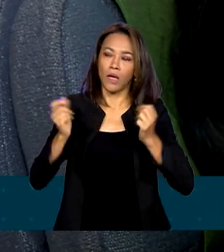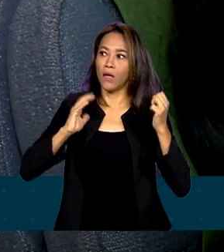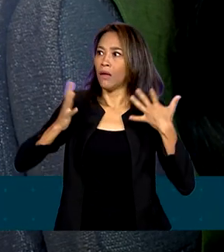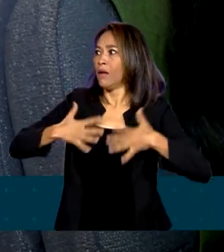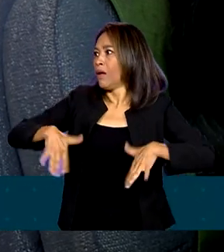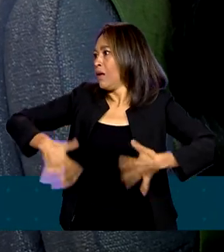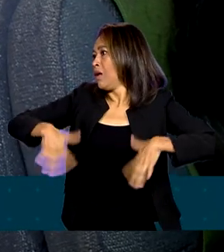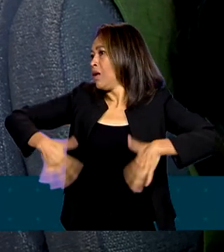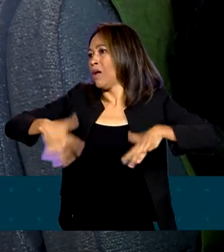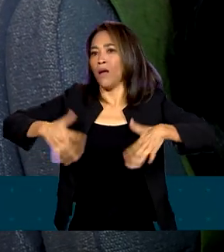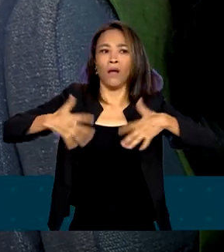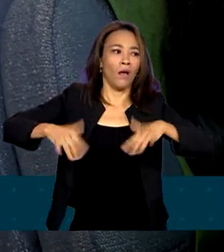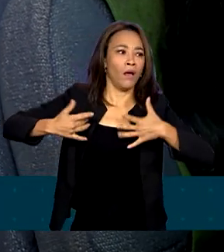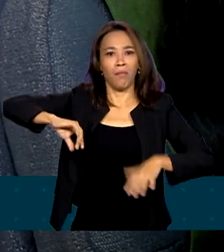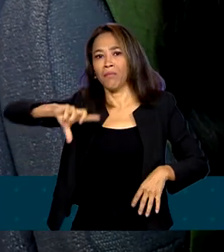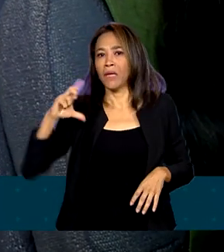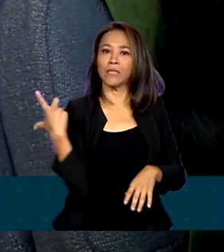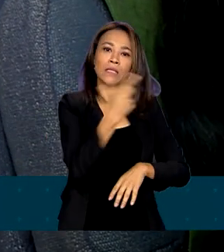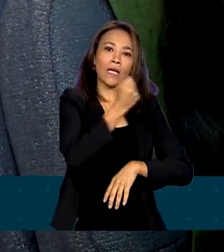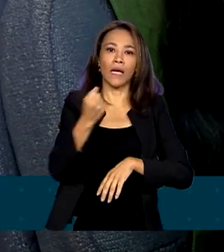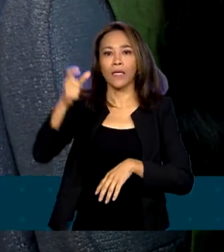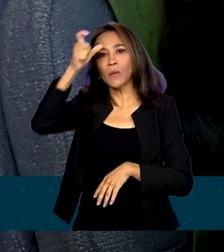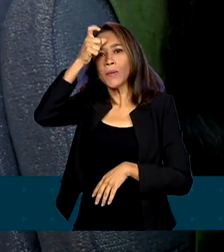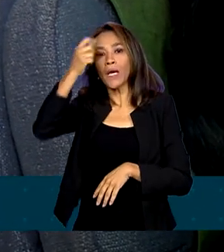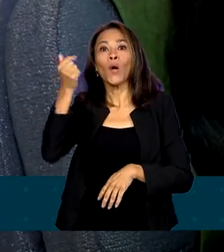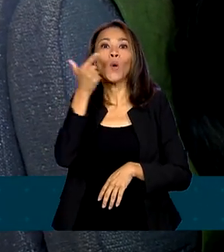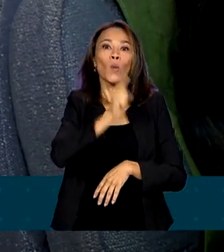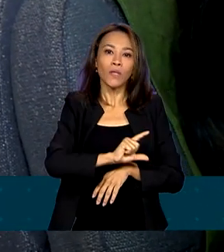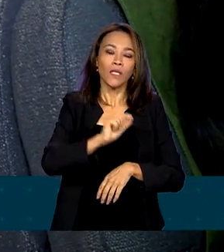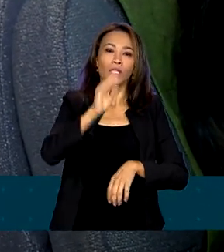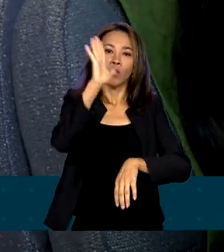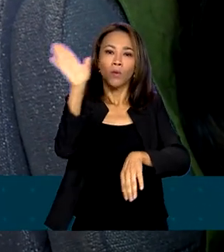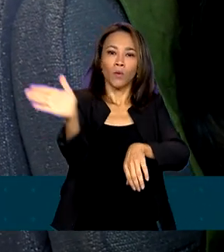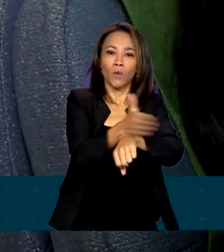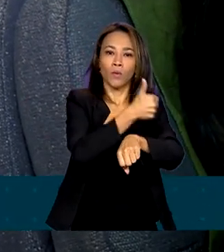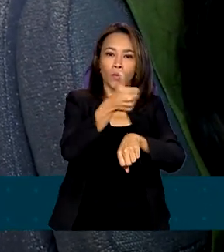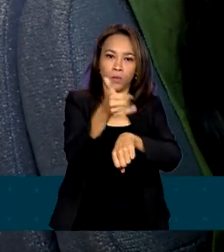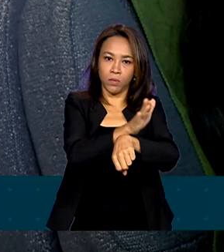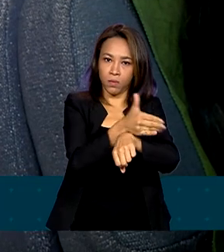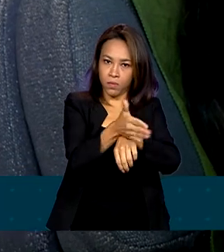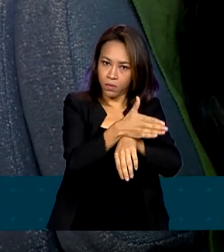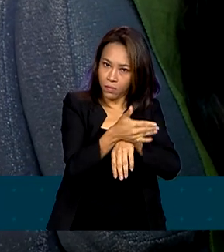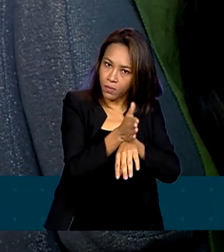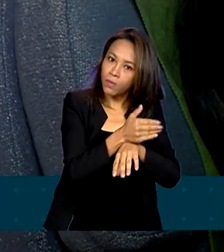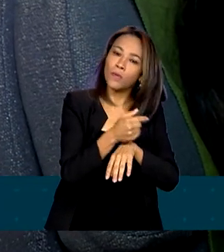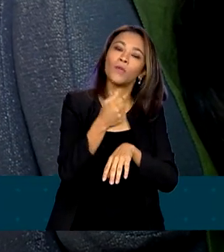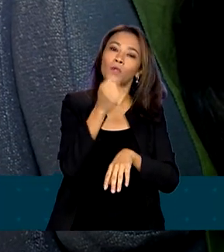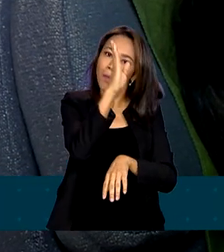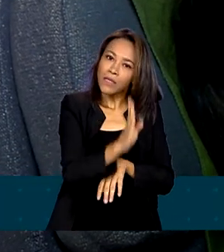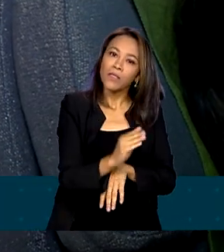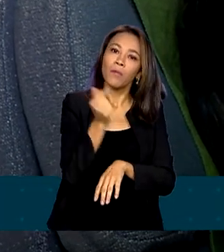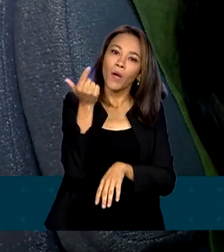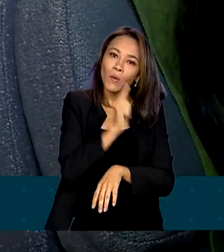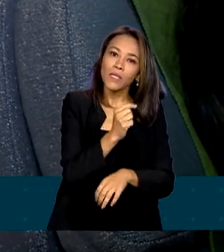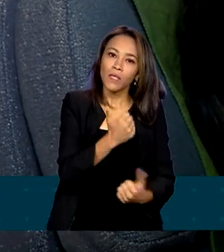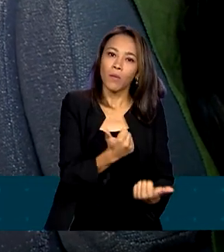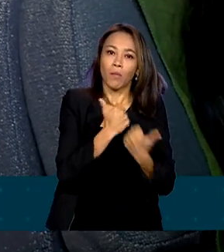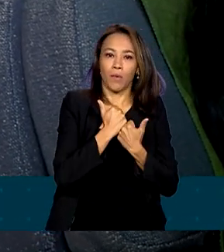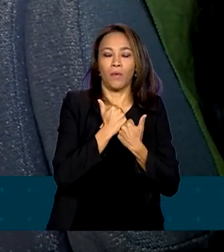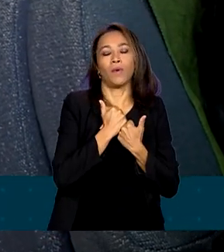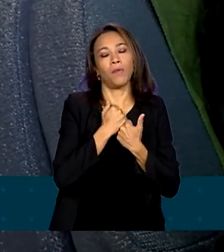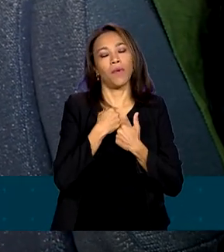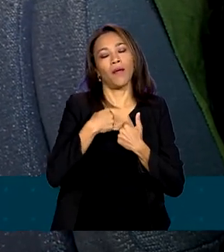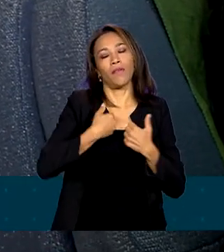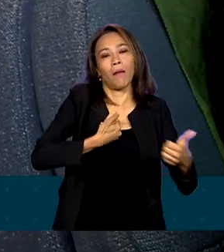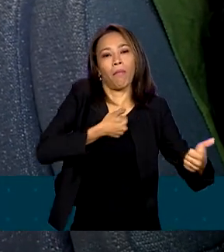Desesperada para sair da Turquia, conseguiu na embaixada brasileira o suporte que precisava para ficar mais perto de casa.